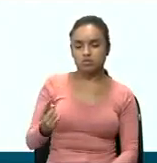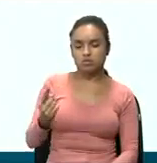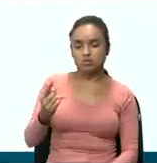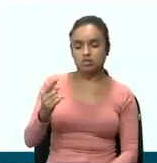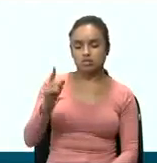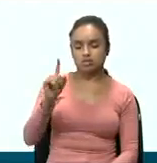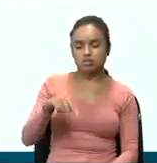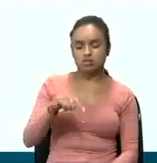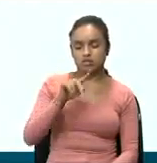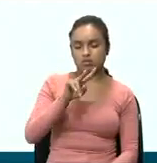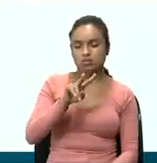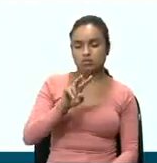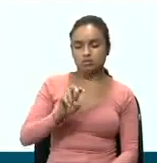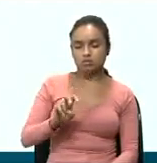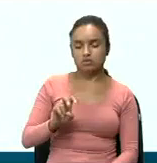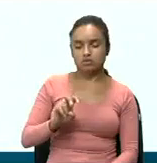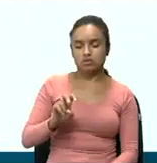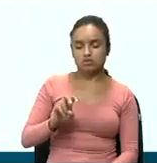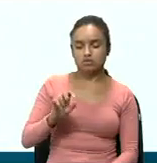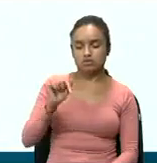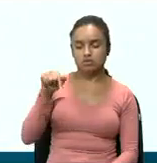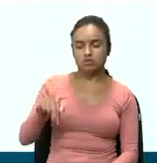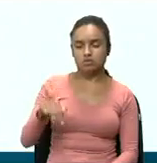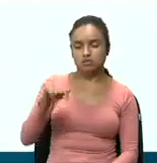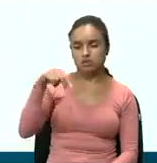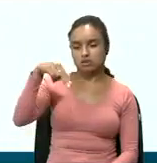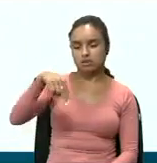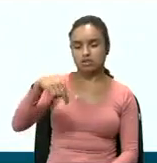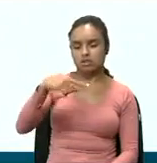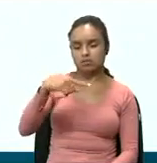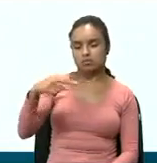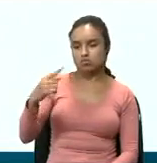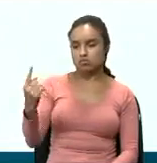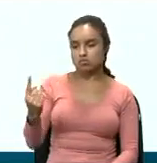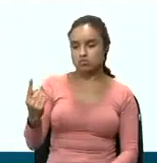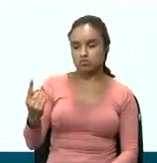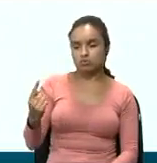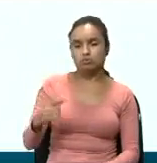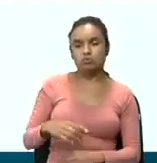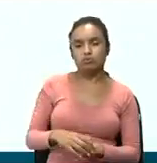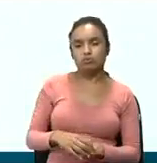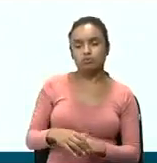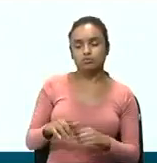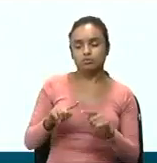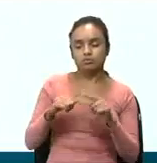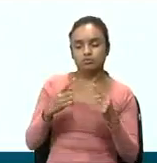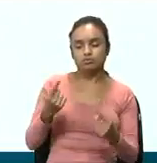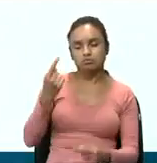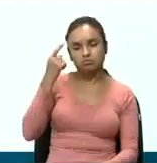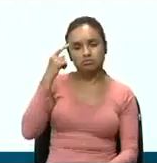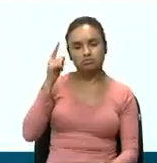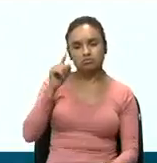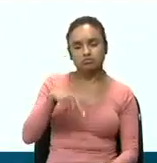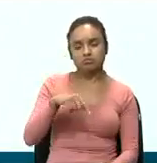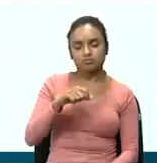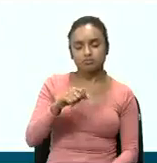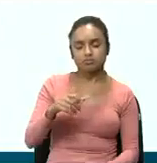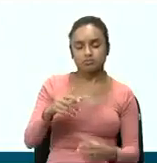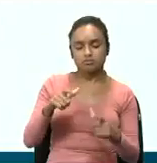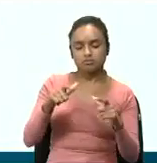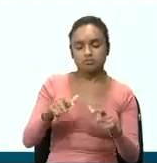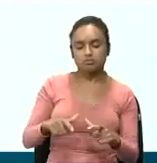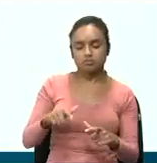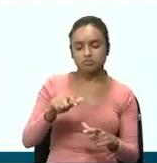2/5 elevado a n-1. Nós temos que pensar, essa série, ela é uma série